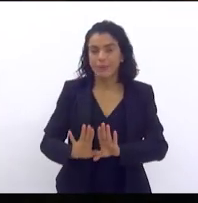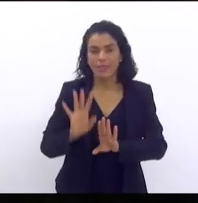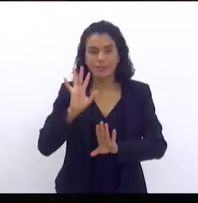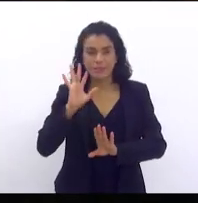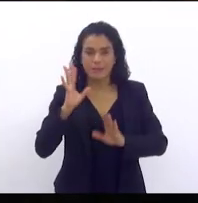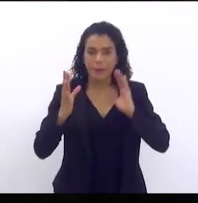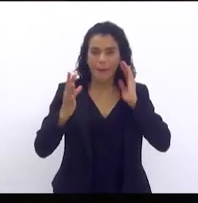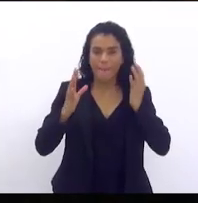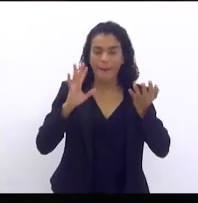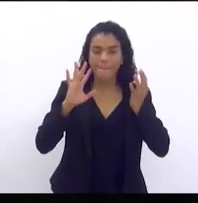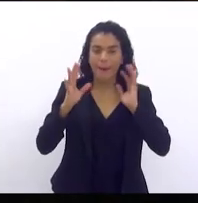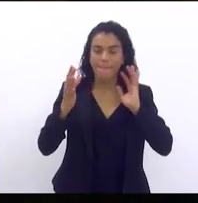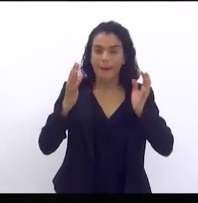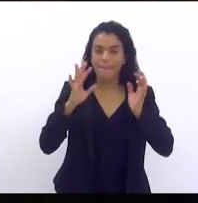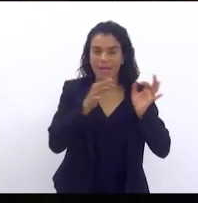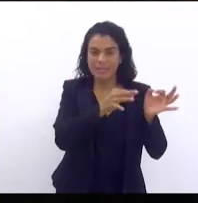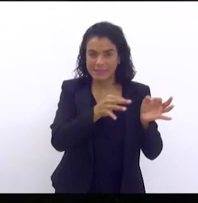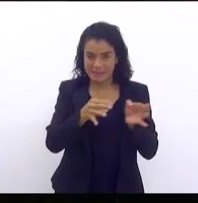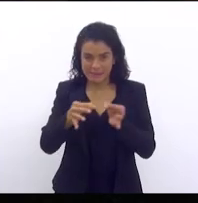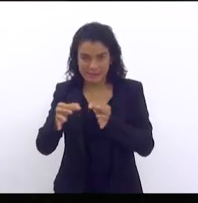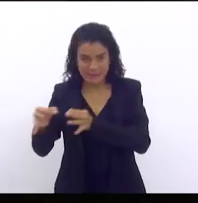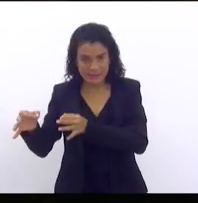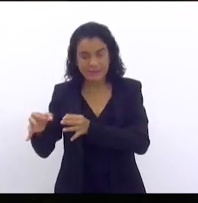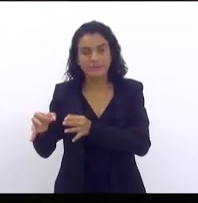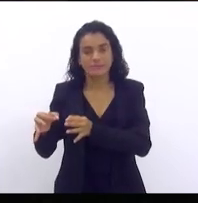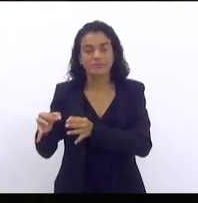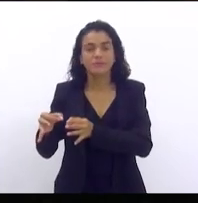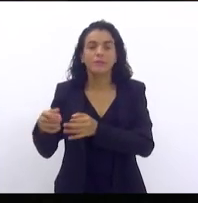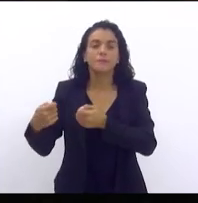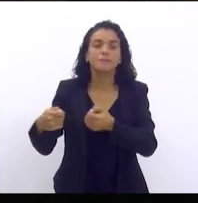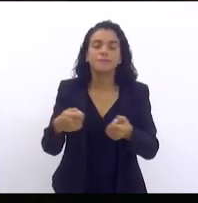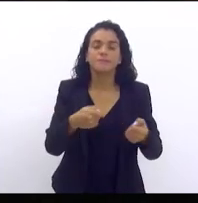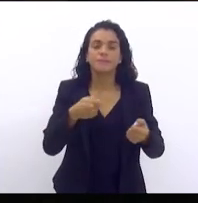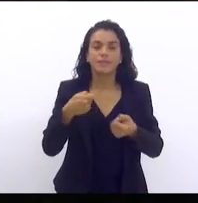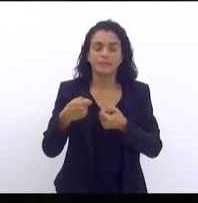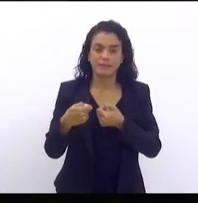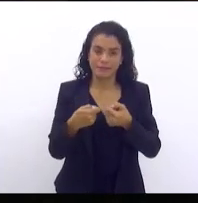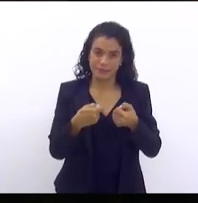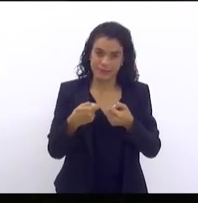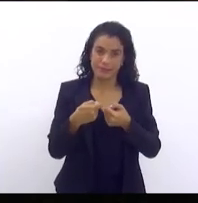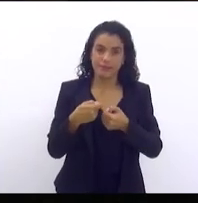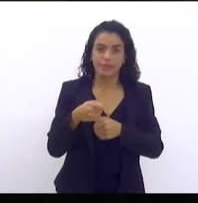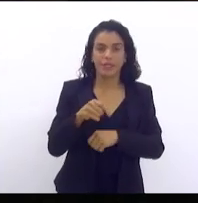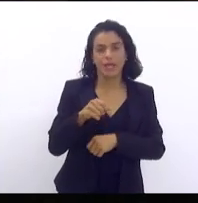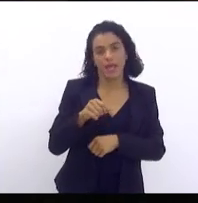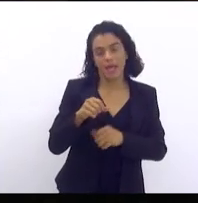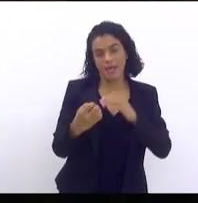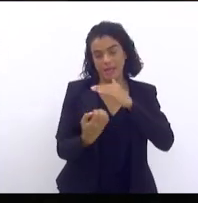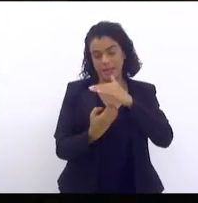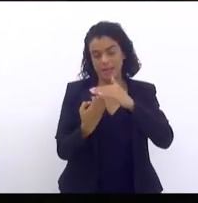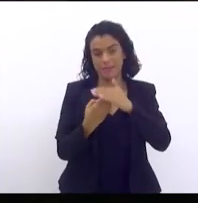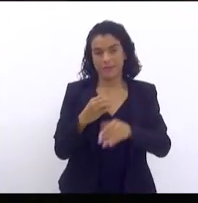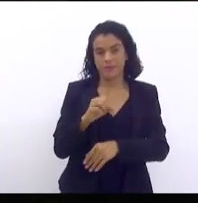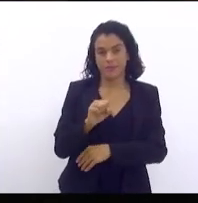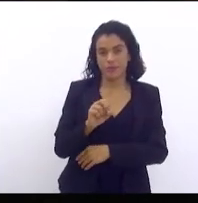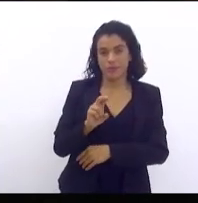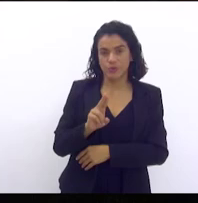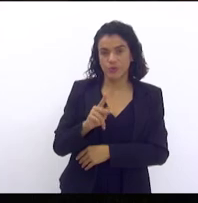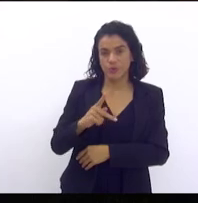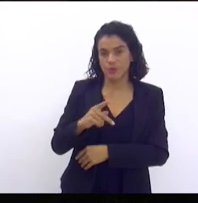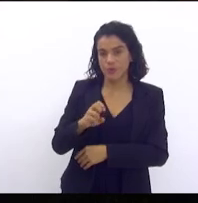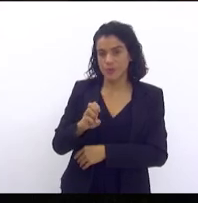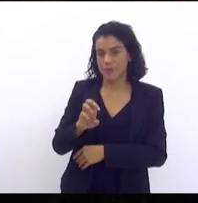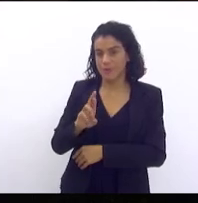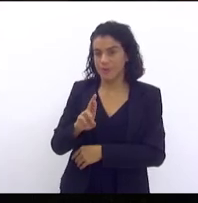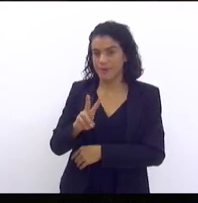soluções, que são corretas, justas, precisa que a supervia, isto é, o trem para a